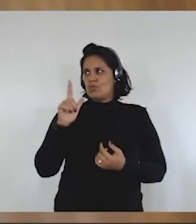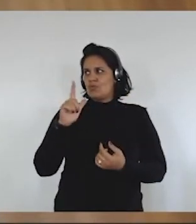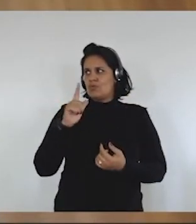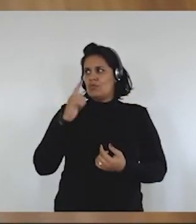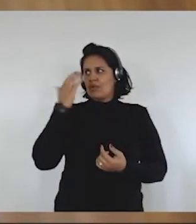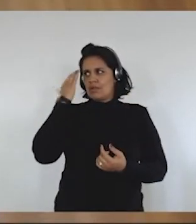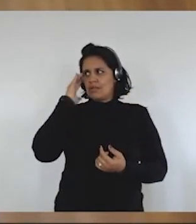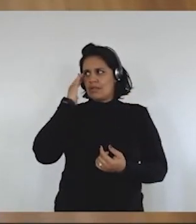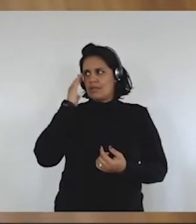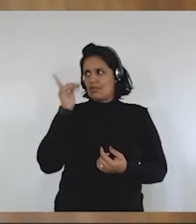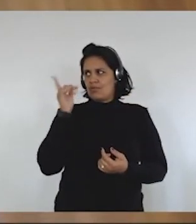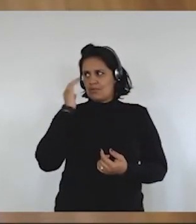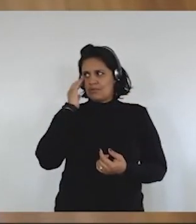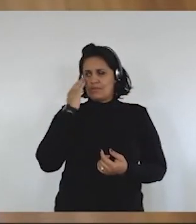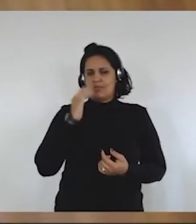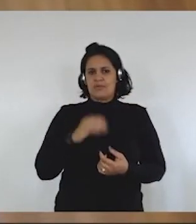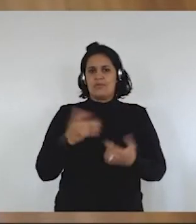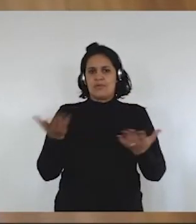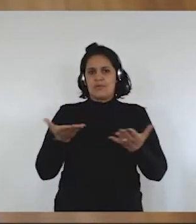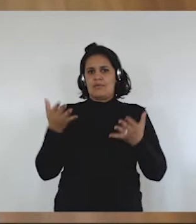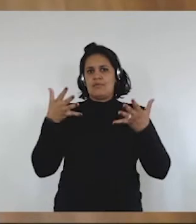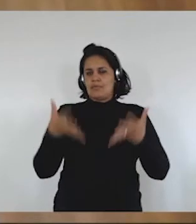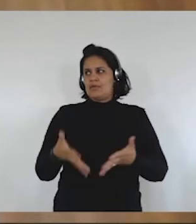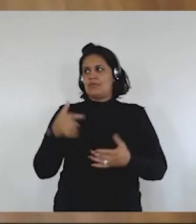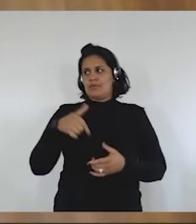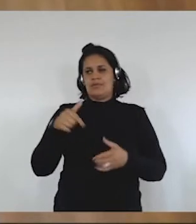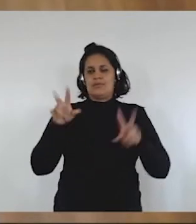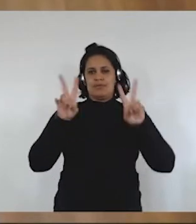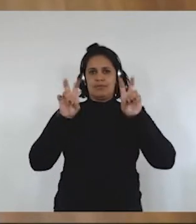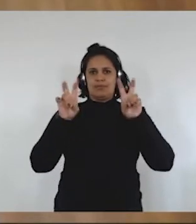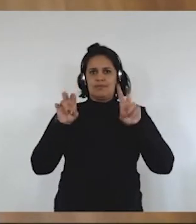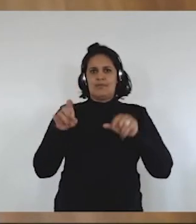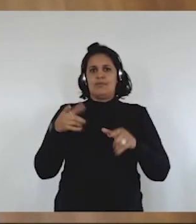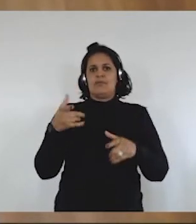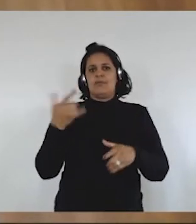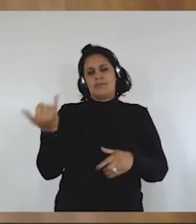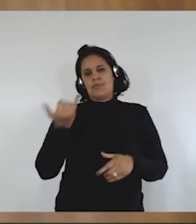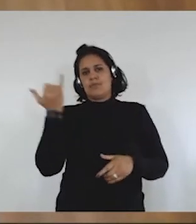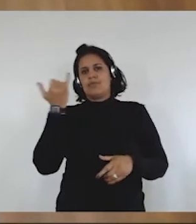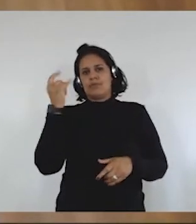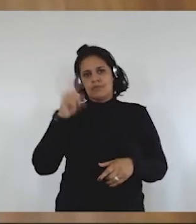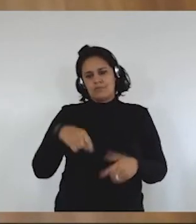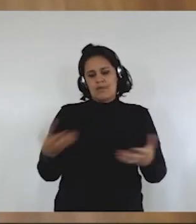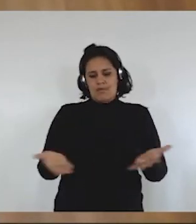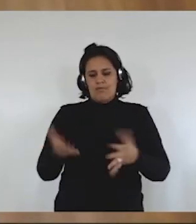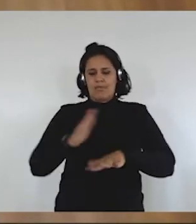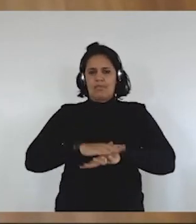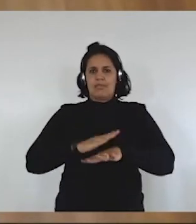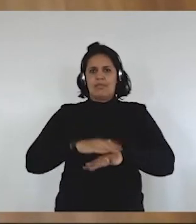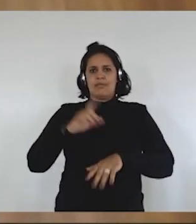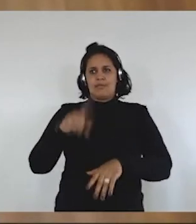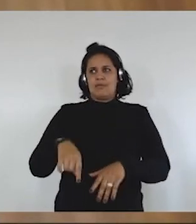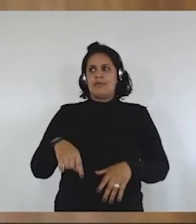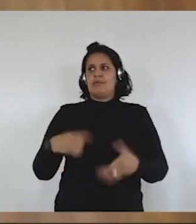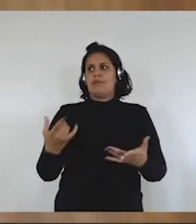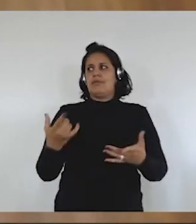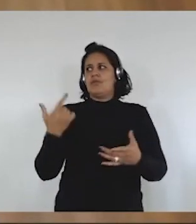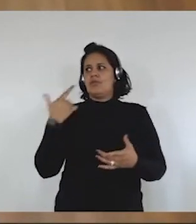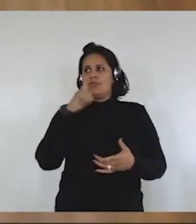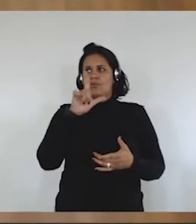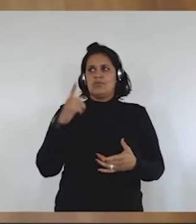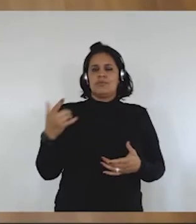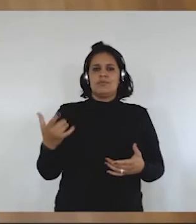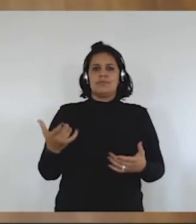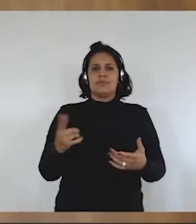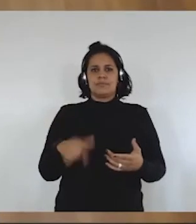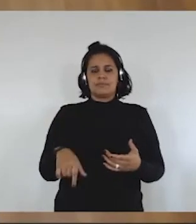da Ordem, de também participar desse para falar de um tema muito importante nesse momento, que é uma grande conquista da